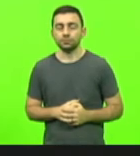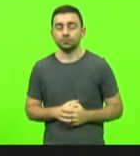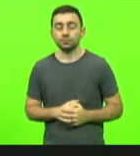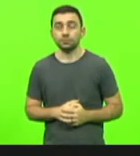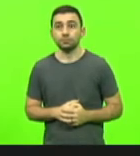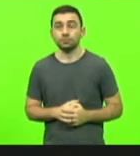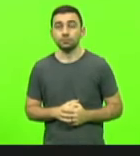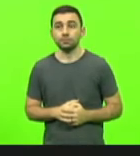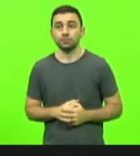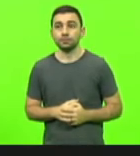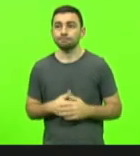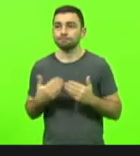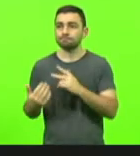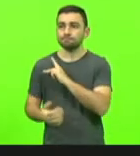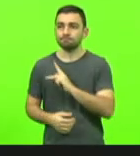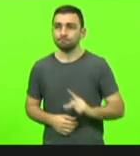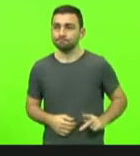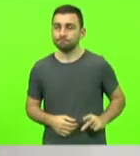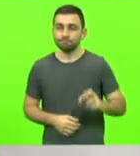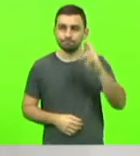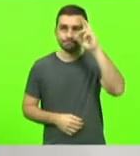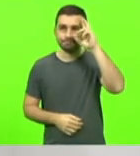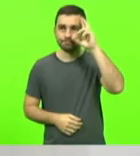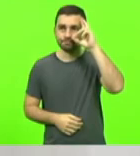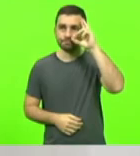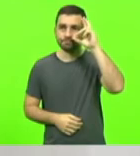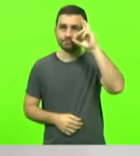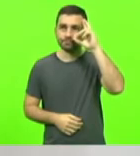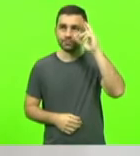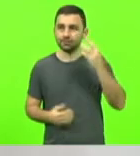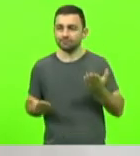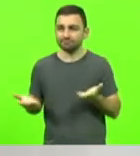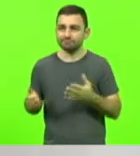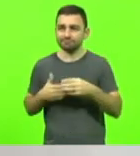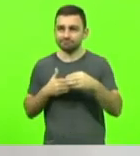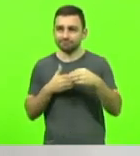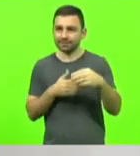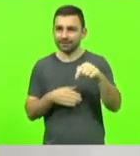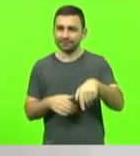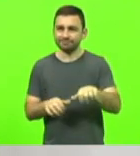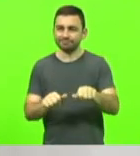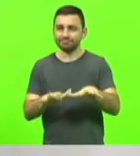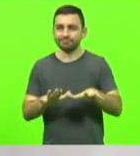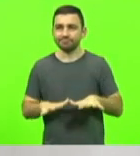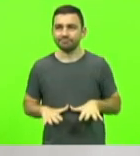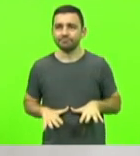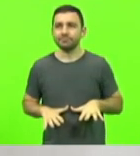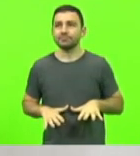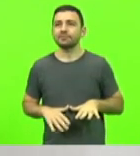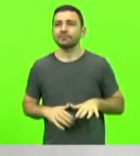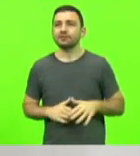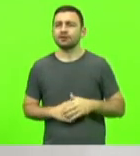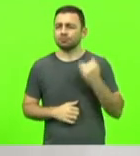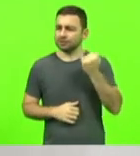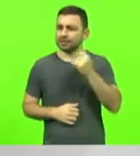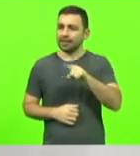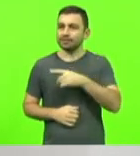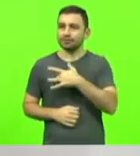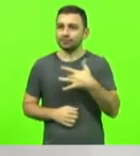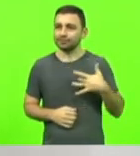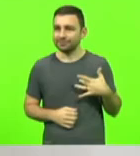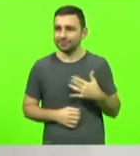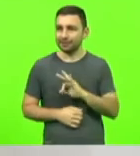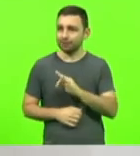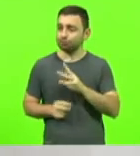Senhor presidente, deputado Ricardo Alba, que conduz esta sessão, o importante é ter saúde, deputado. Fique